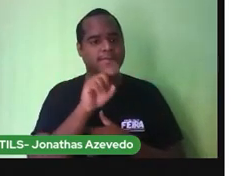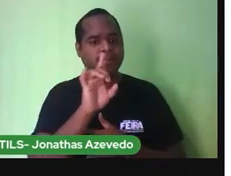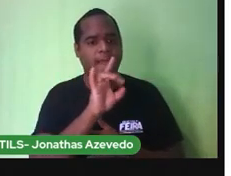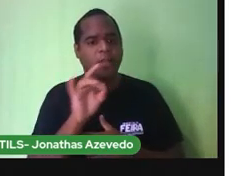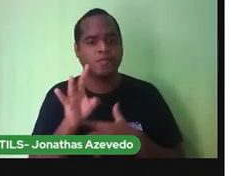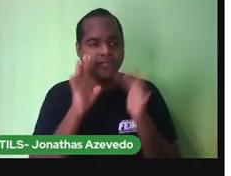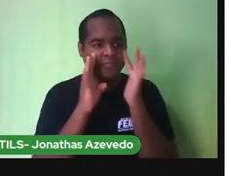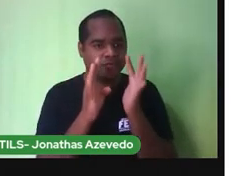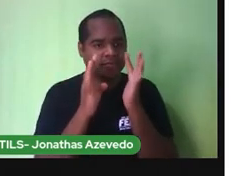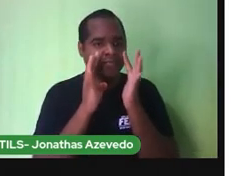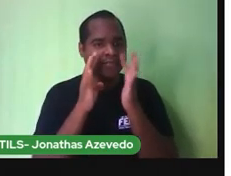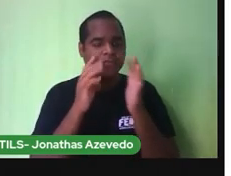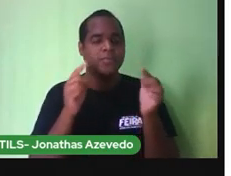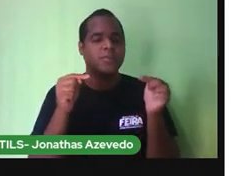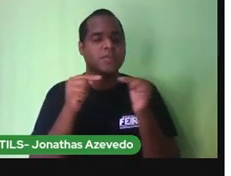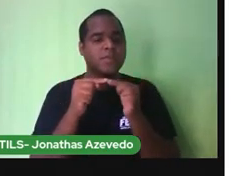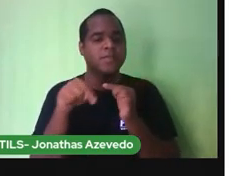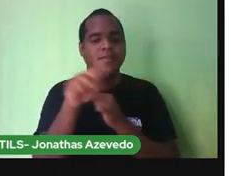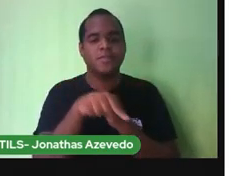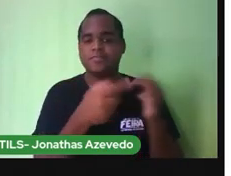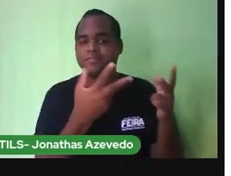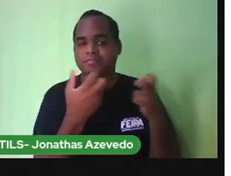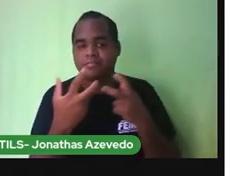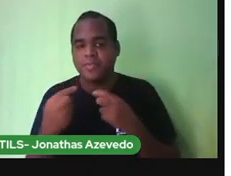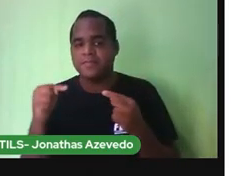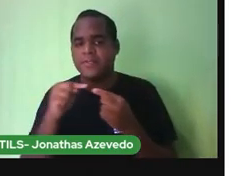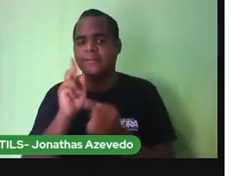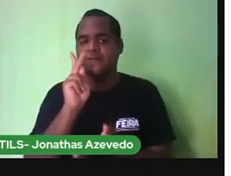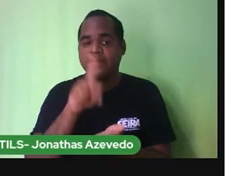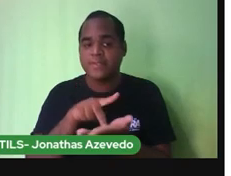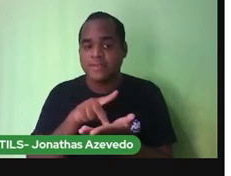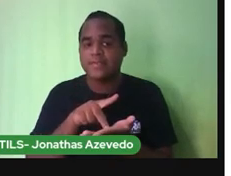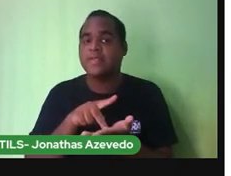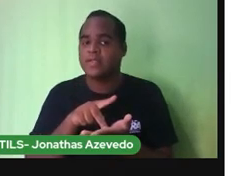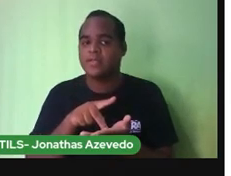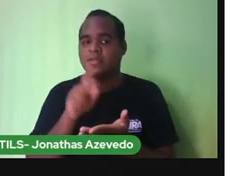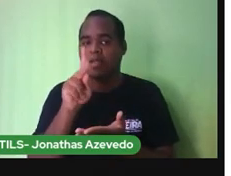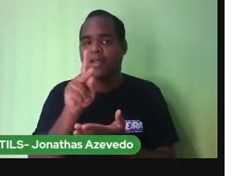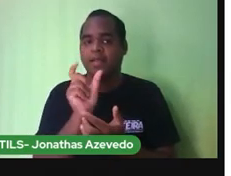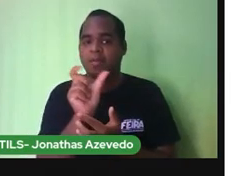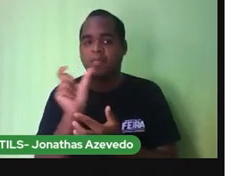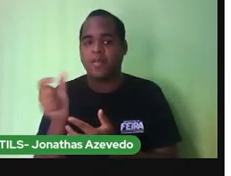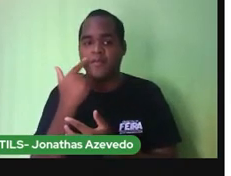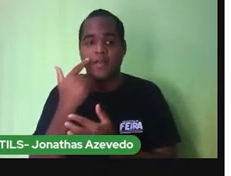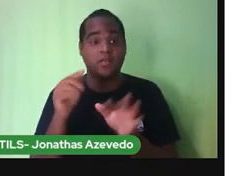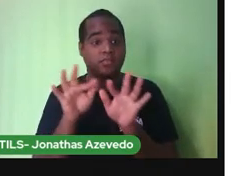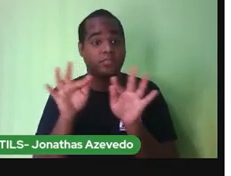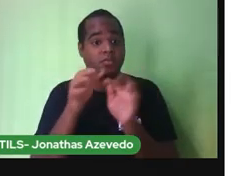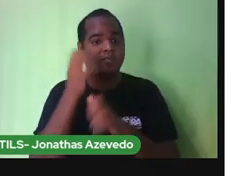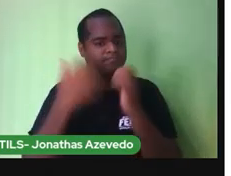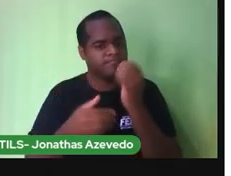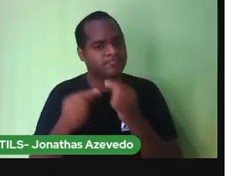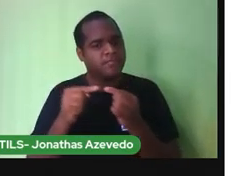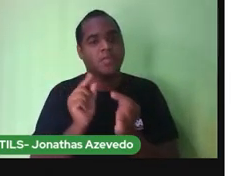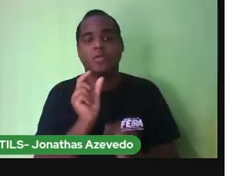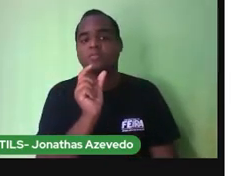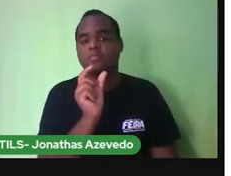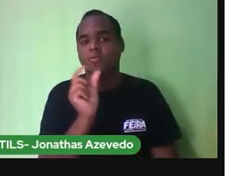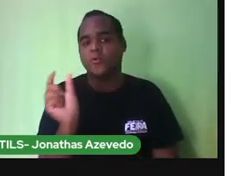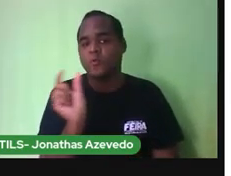não vai perceber que realmente a palavrinha com duas sílabas Você pintou dois